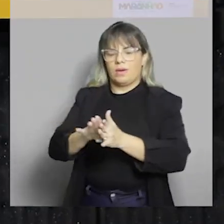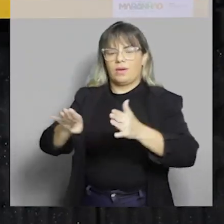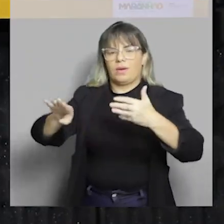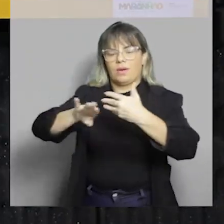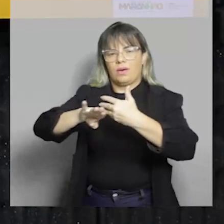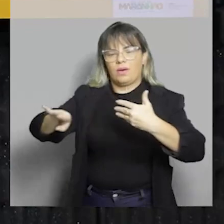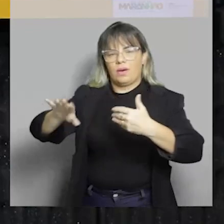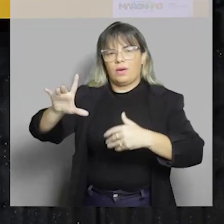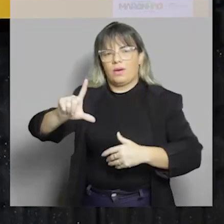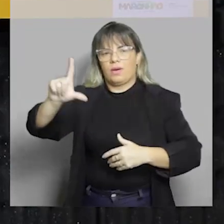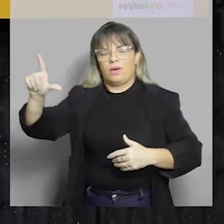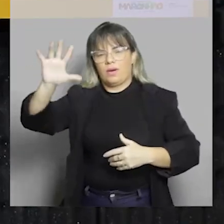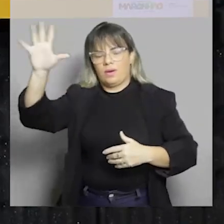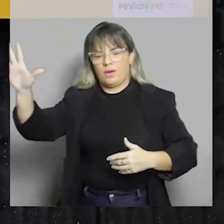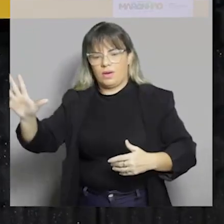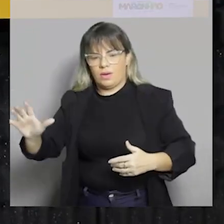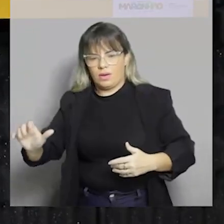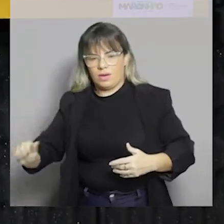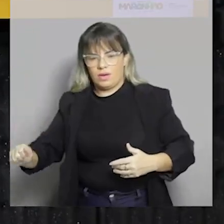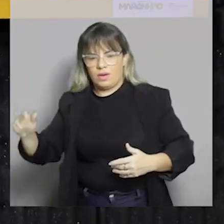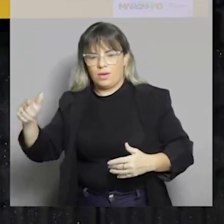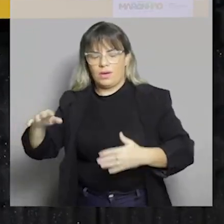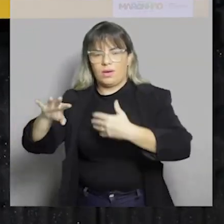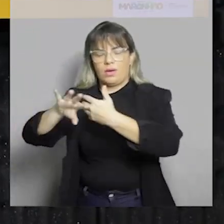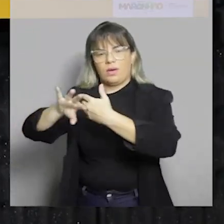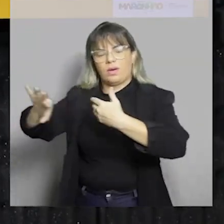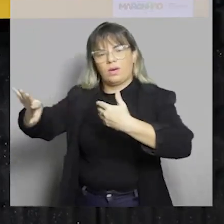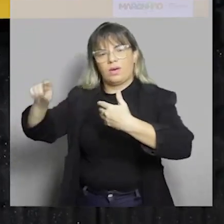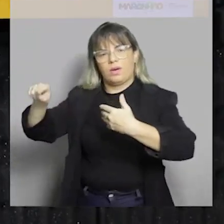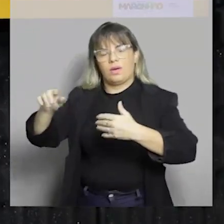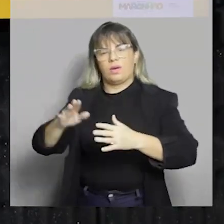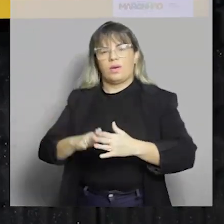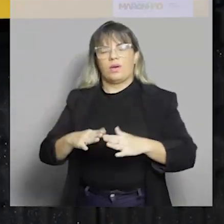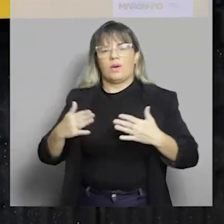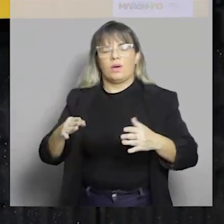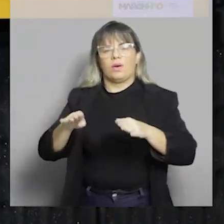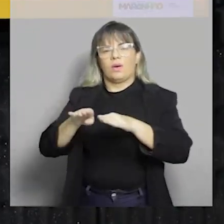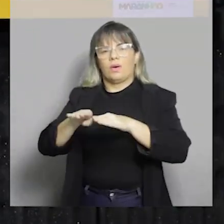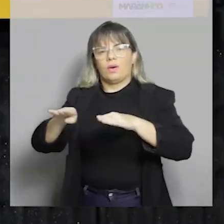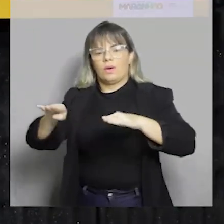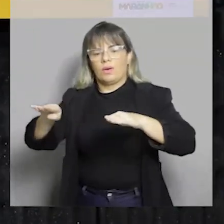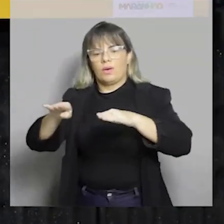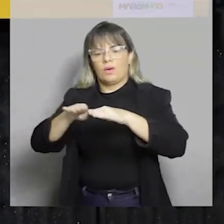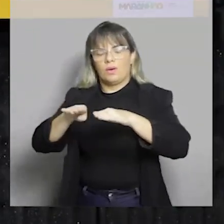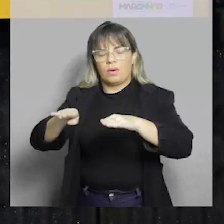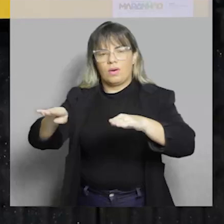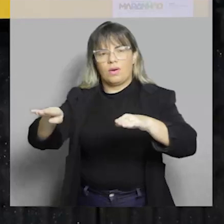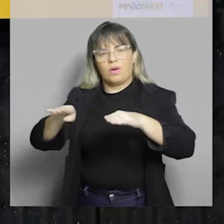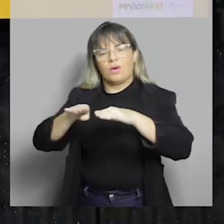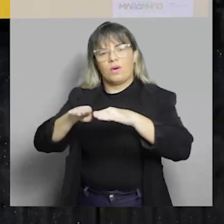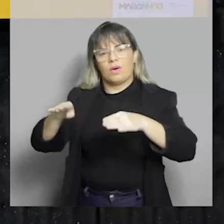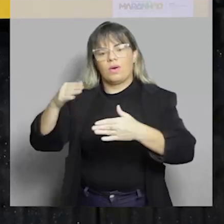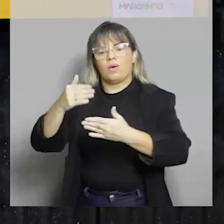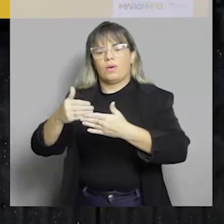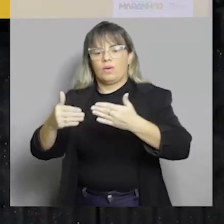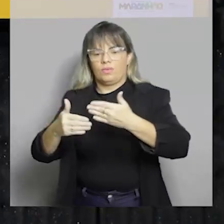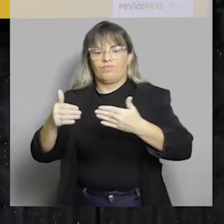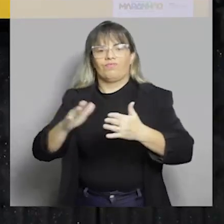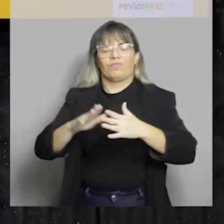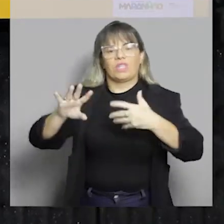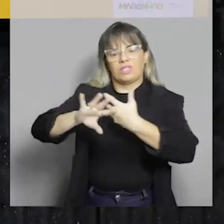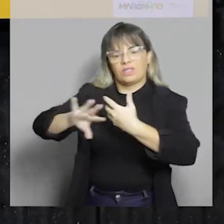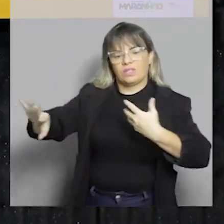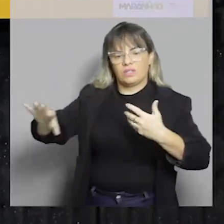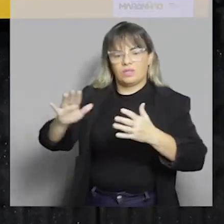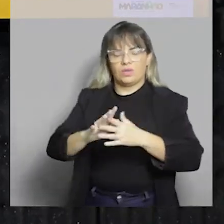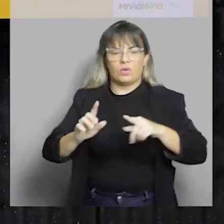o chifre da África do continente africano. É um limite divergente, é um movimento de placa tectônica divergente. E o outro movimento